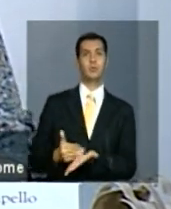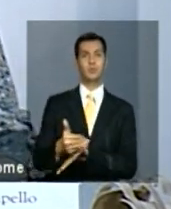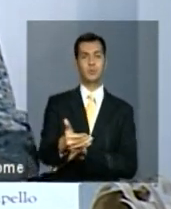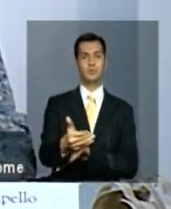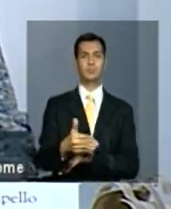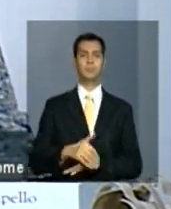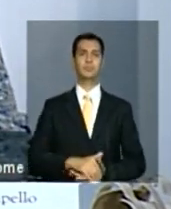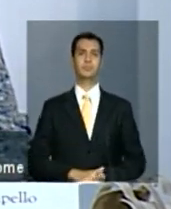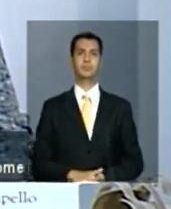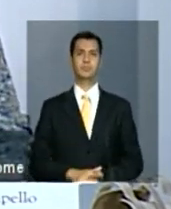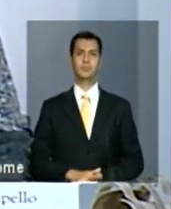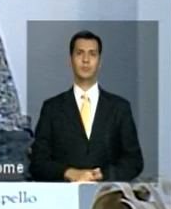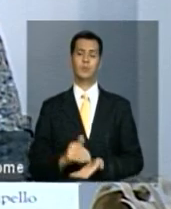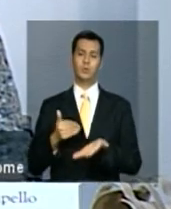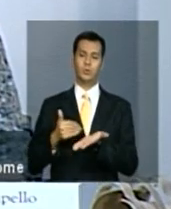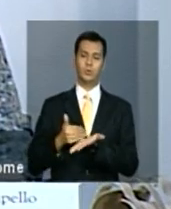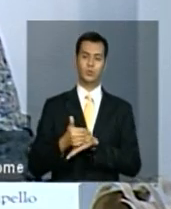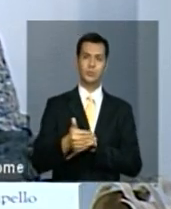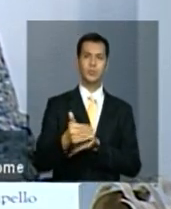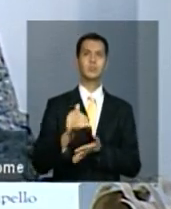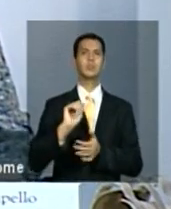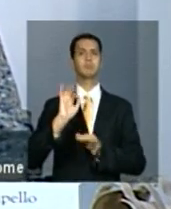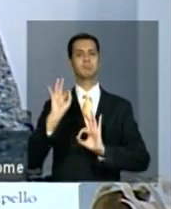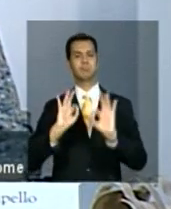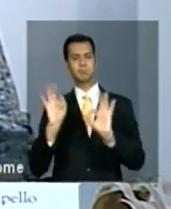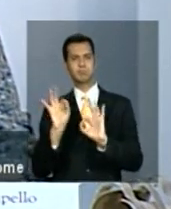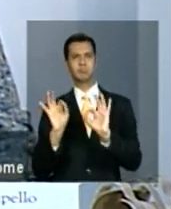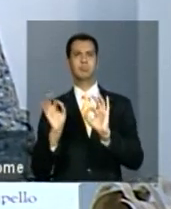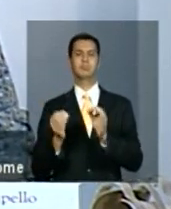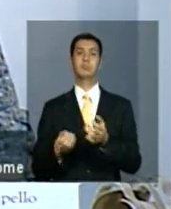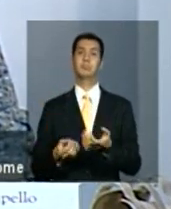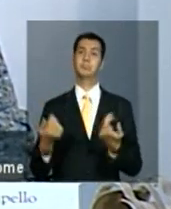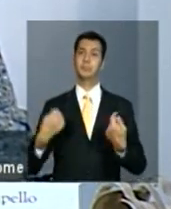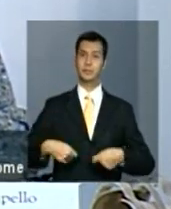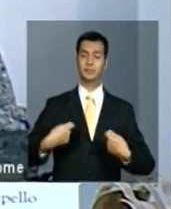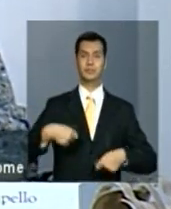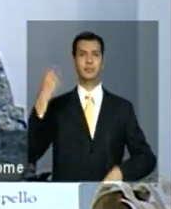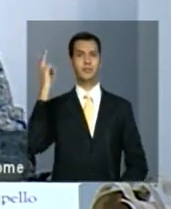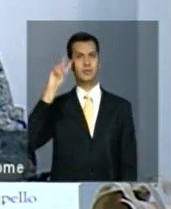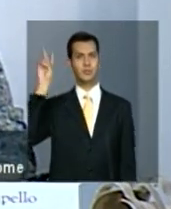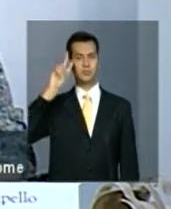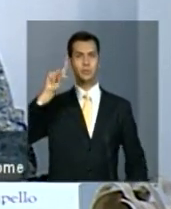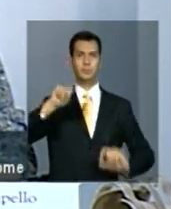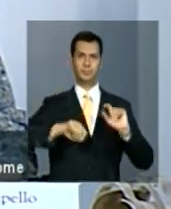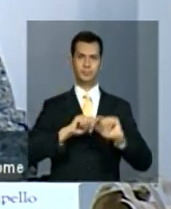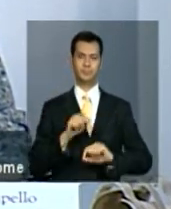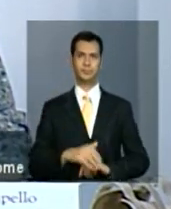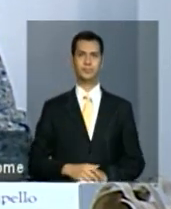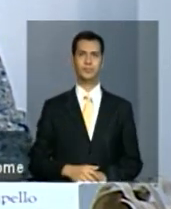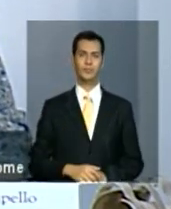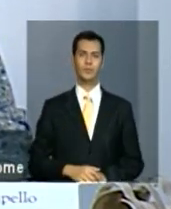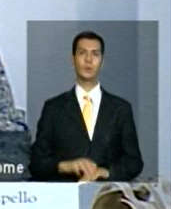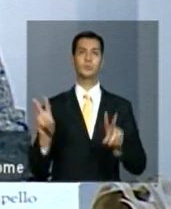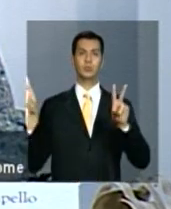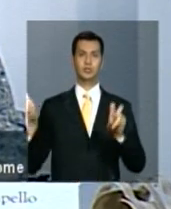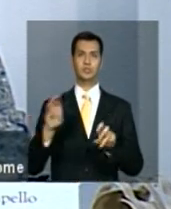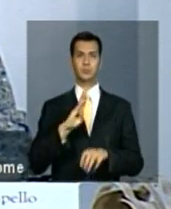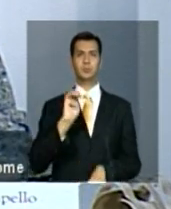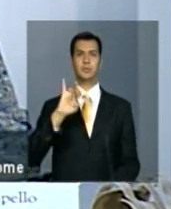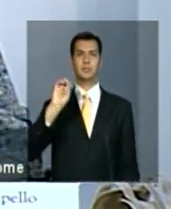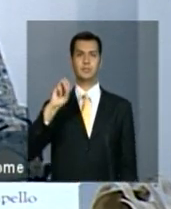de processo de assimilação e de compreensão vale a pena ressaltar que com o Brasil carinhoso